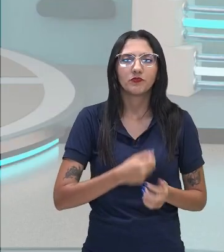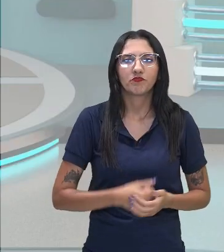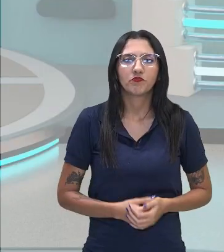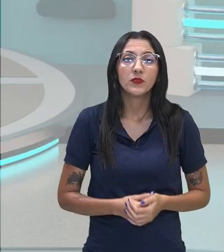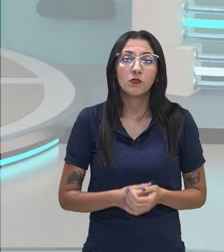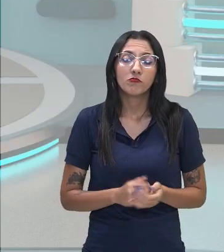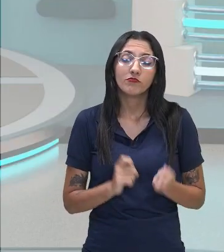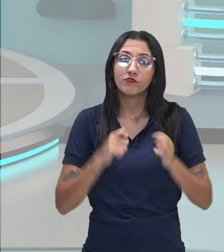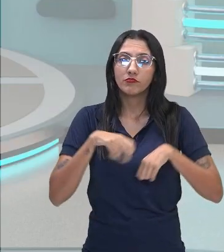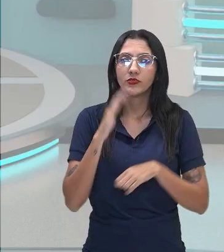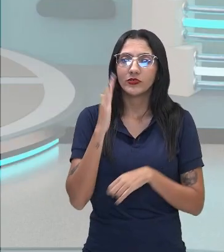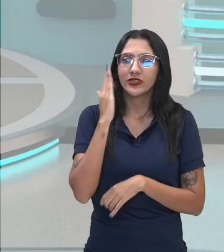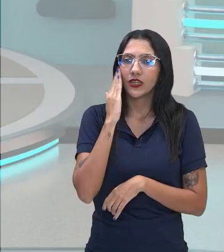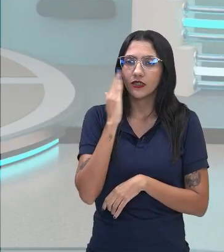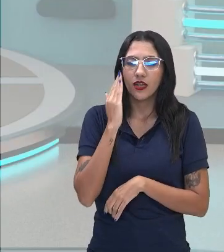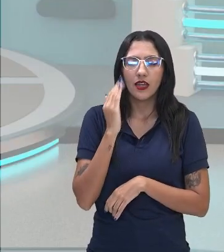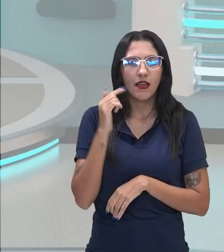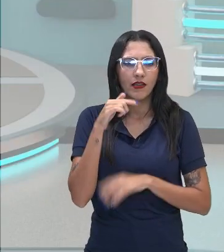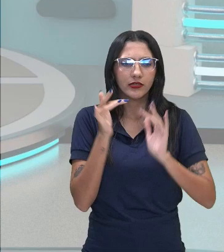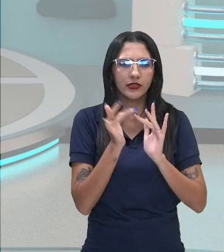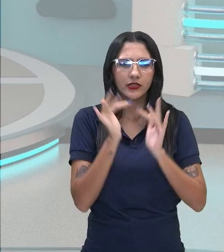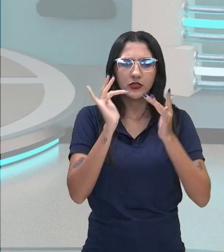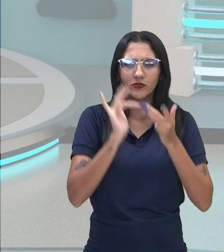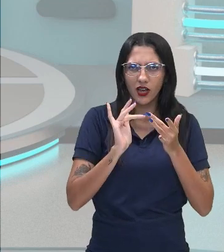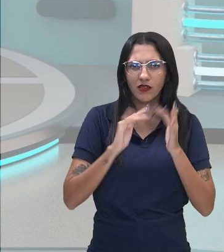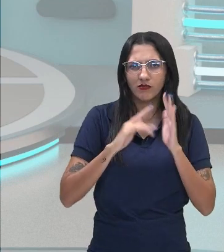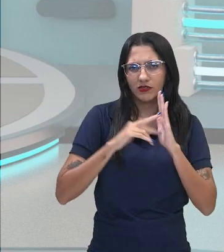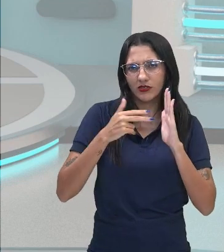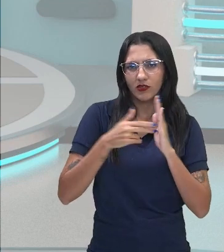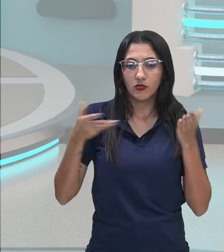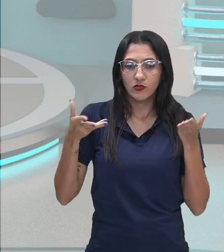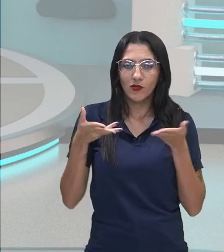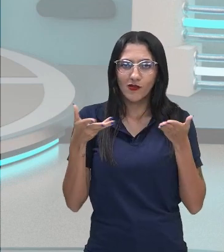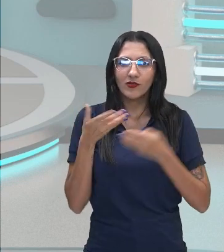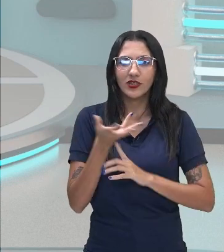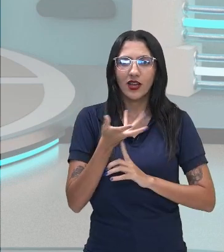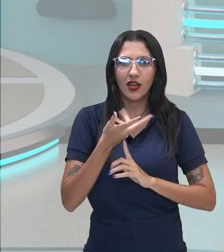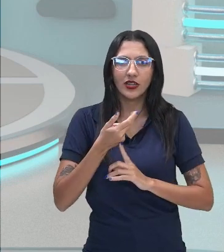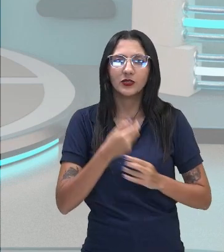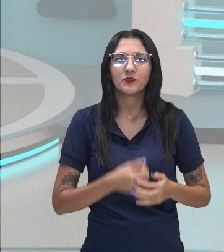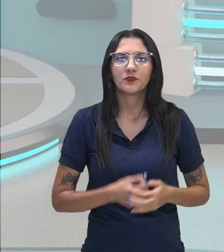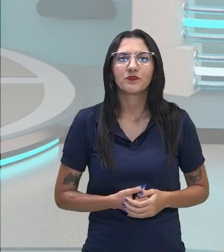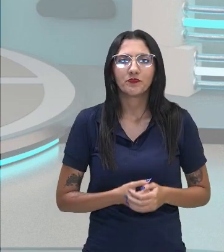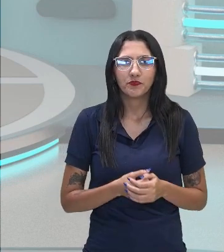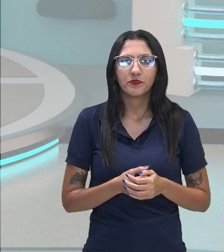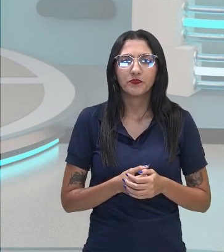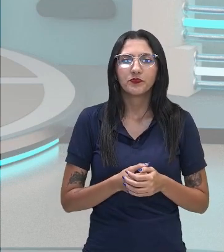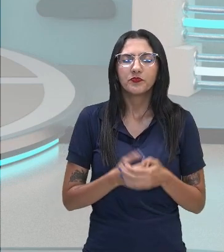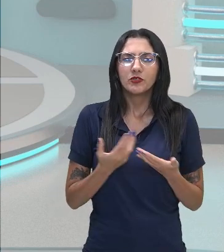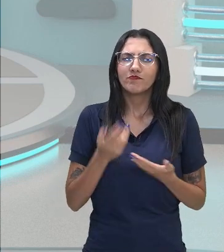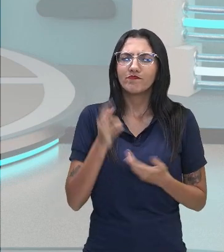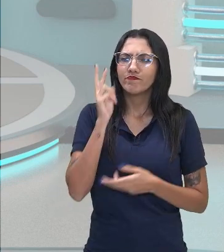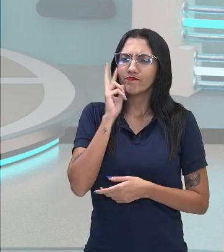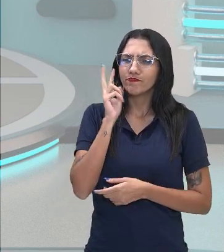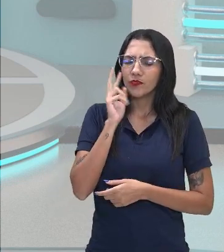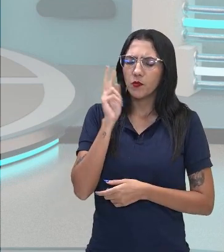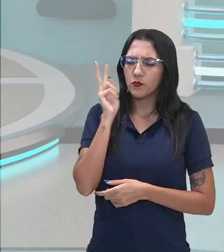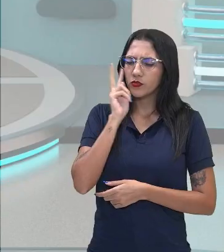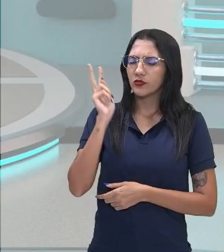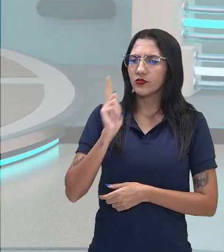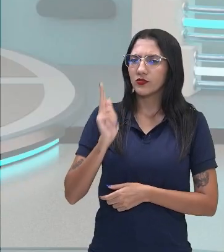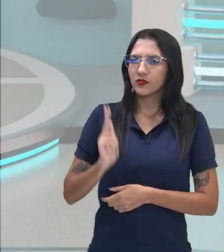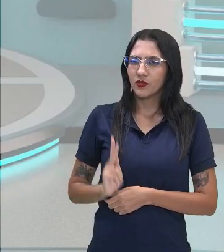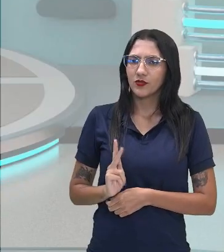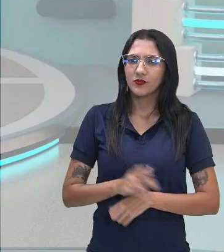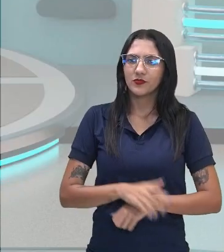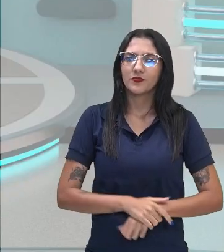compreendermos o significado que damos à arte no dia de hoje, vamos fazer uma breve viagem no tempo.